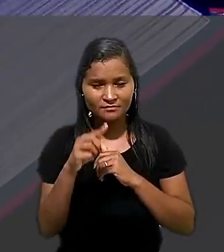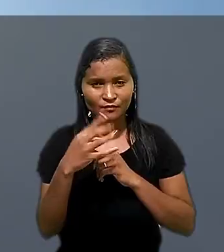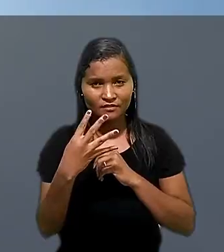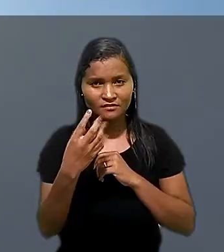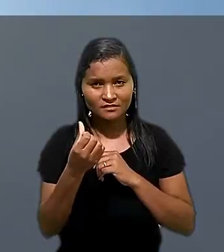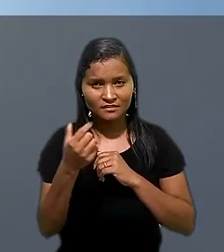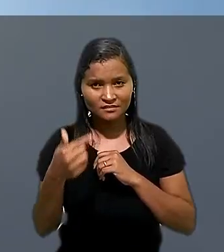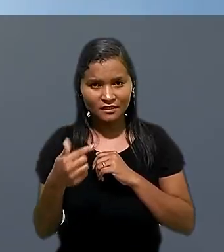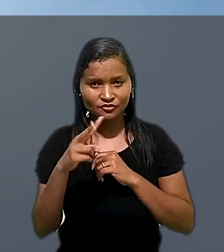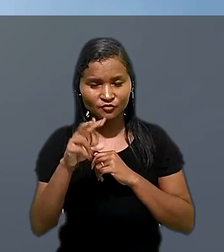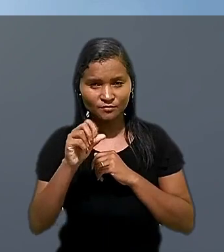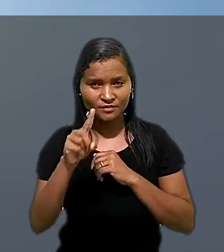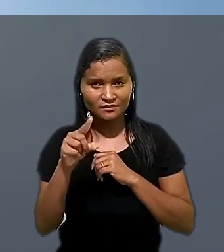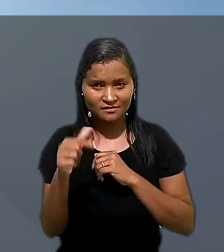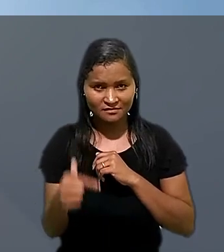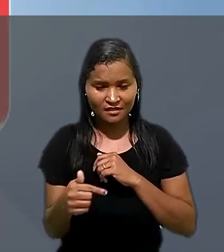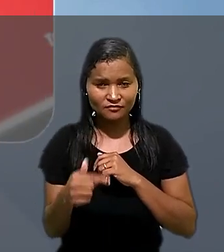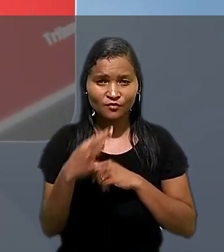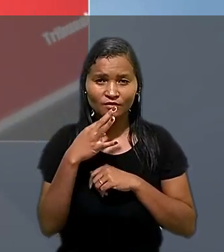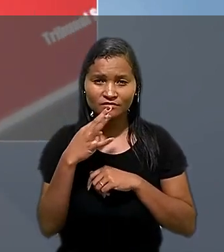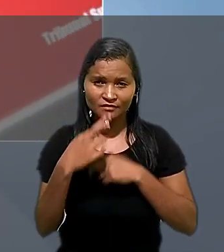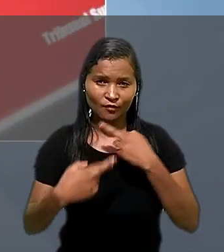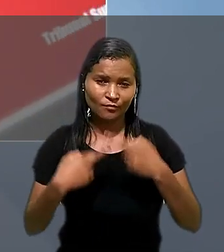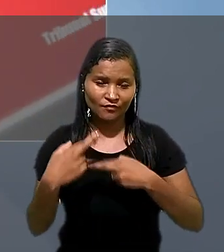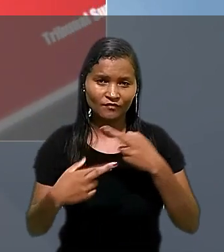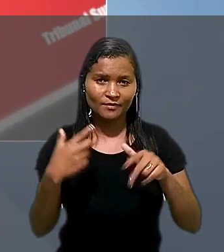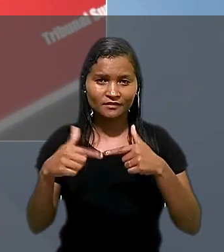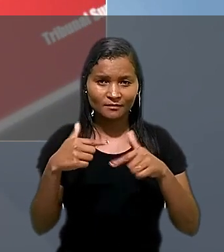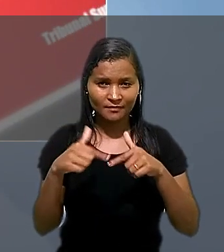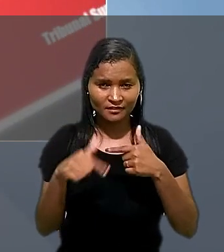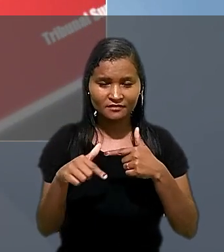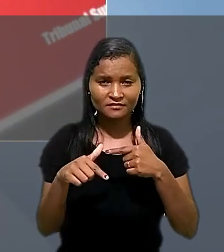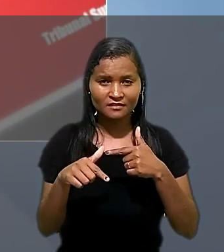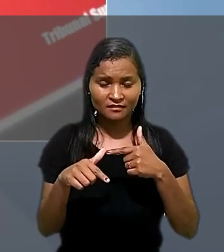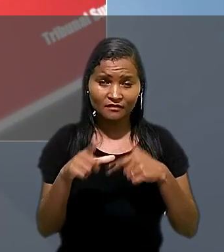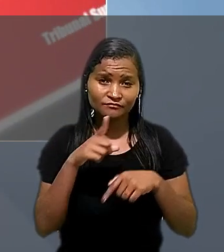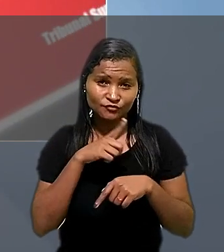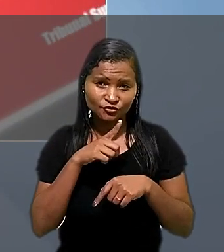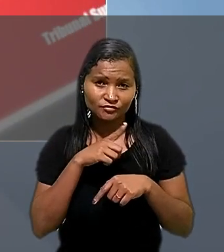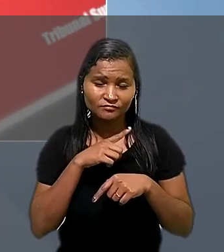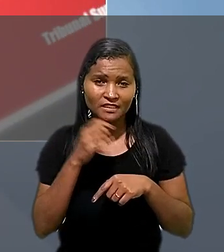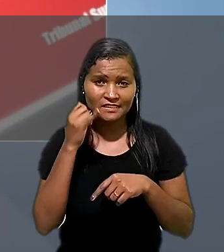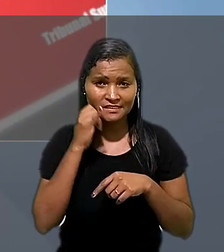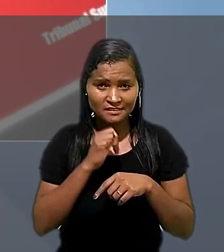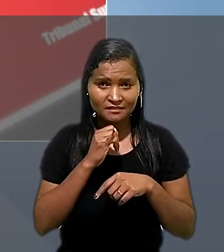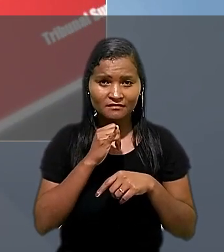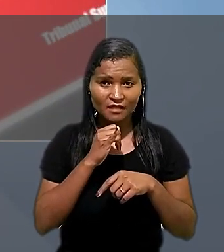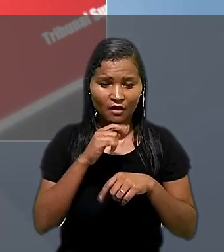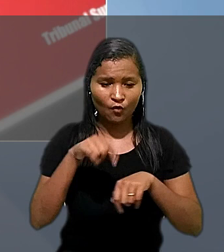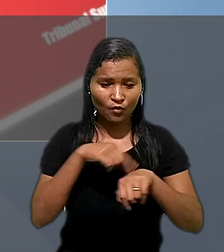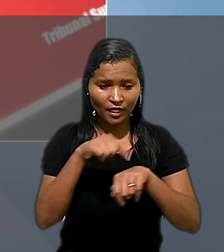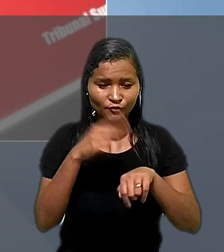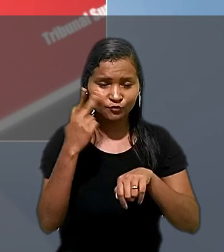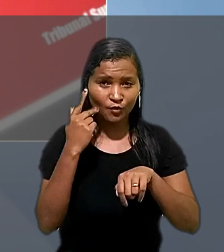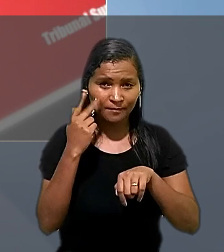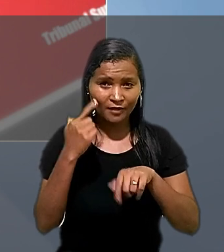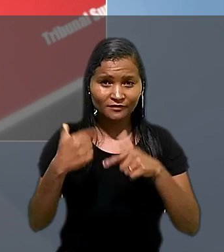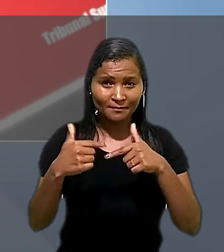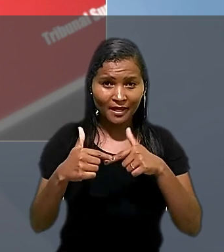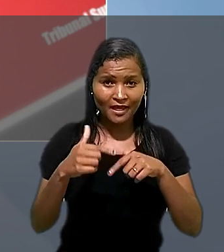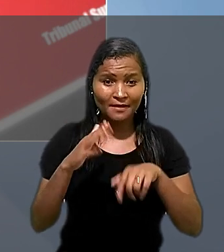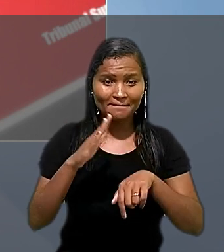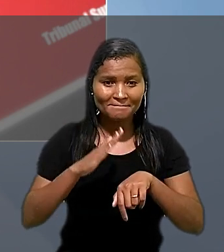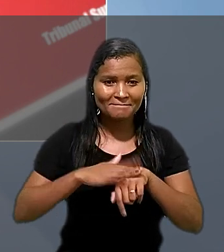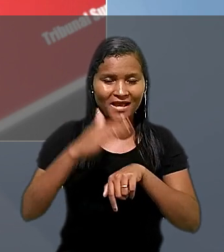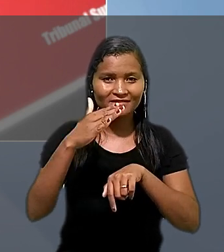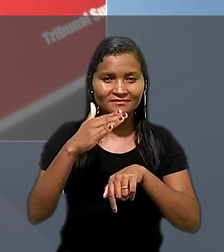13.467 de 2017, conhecida como Reforma Trabalhista, estabelecia que, em caso de prorrogação do horário normal, a empregada